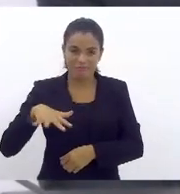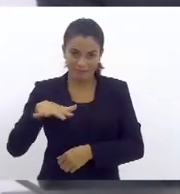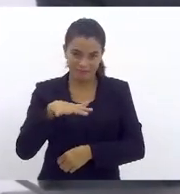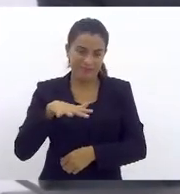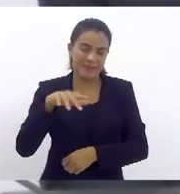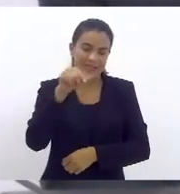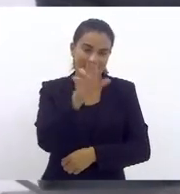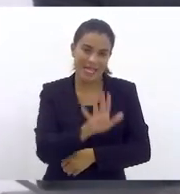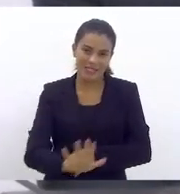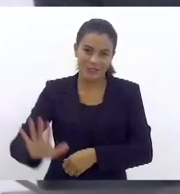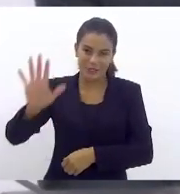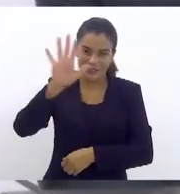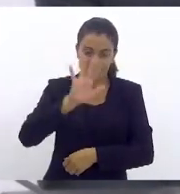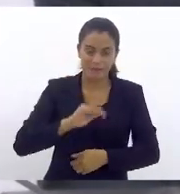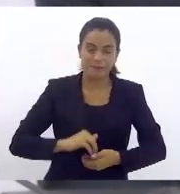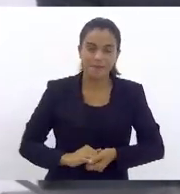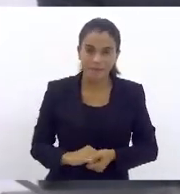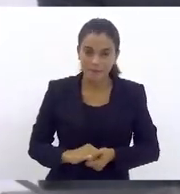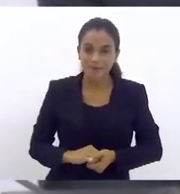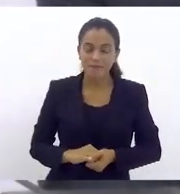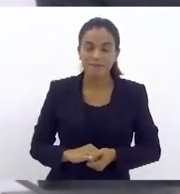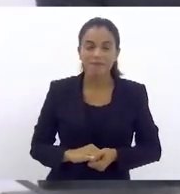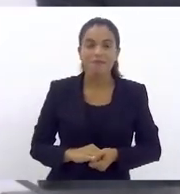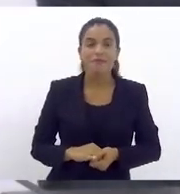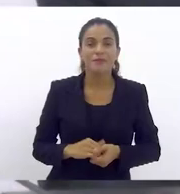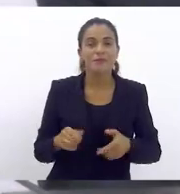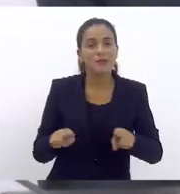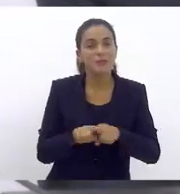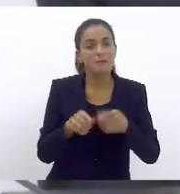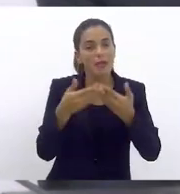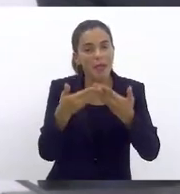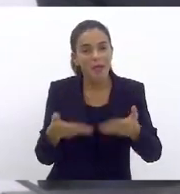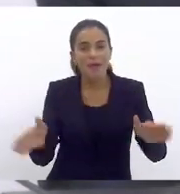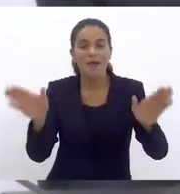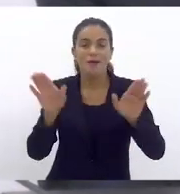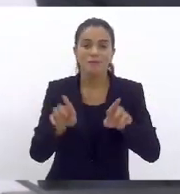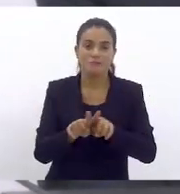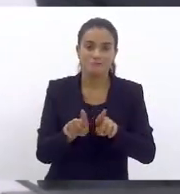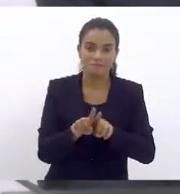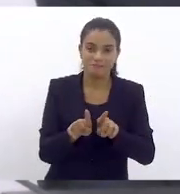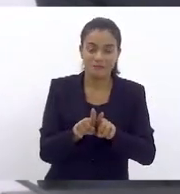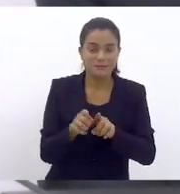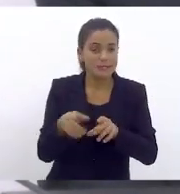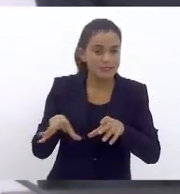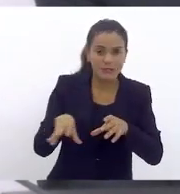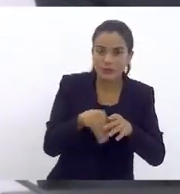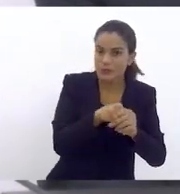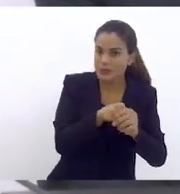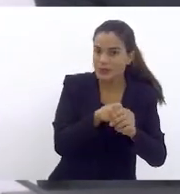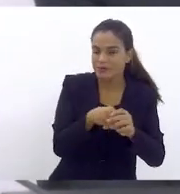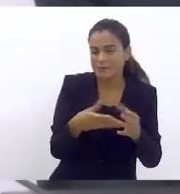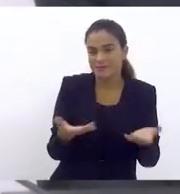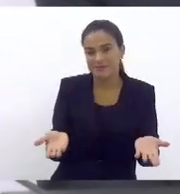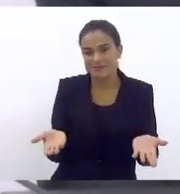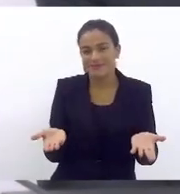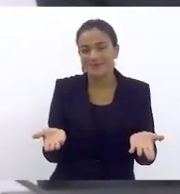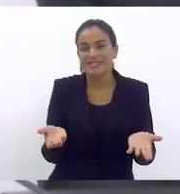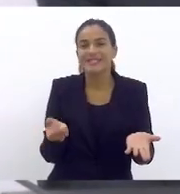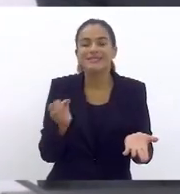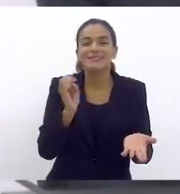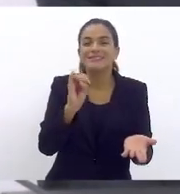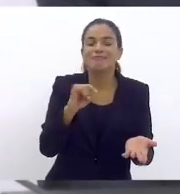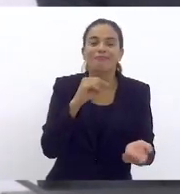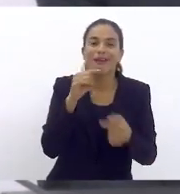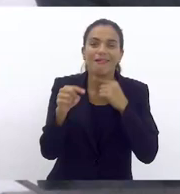nacional a ampliação dos investimentos em ciências tecnologias inovações tem que vir junto né porque senão nós vamos não